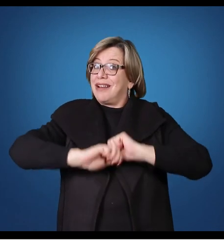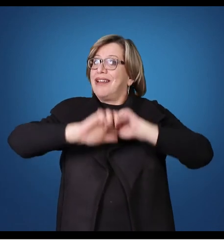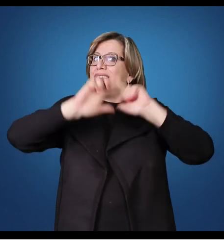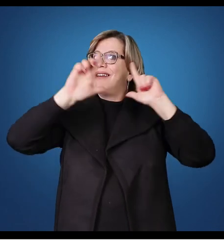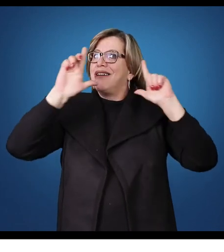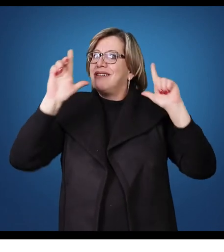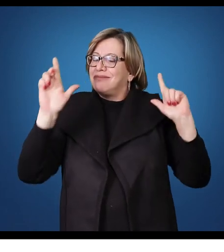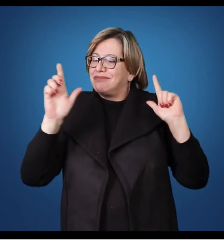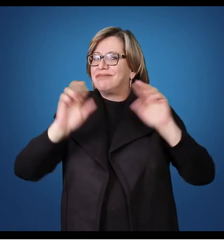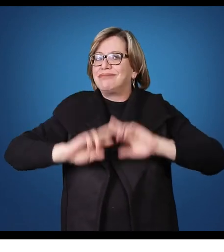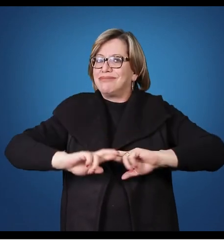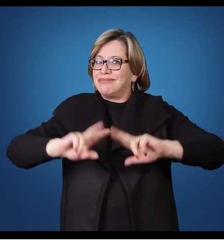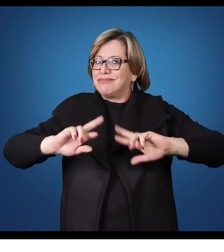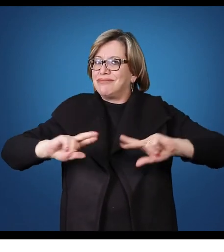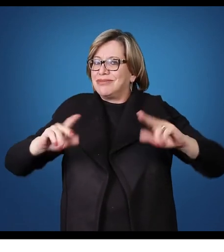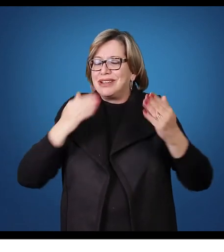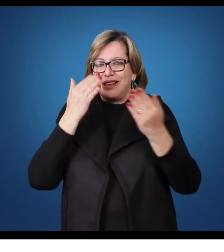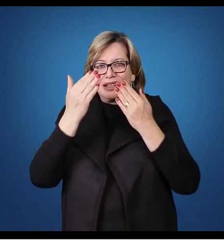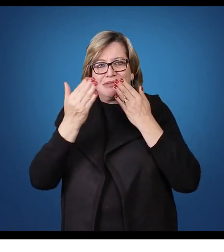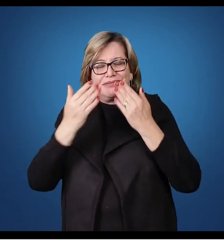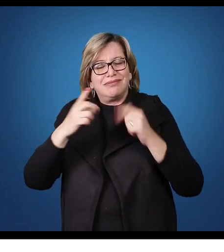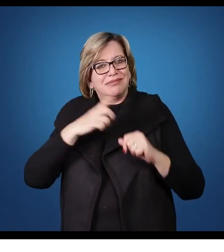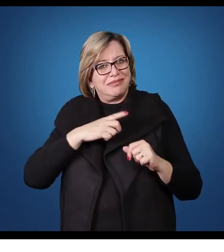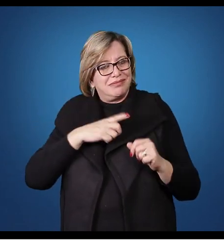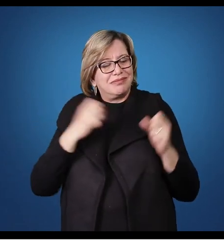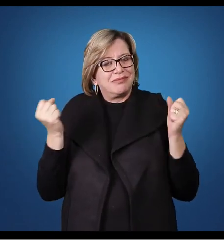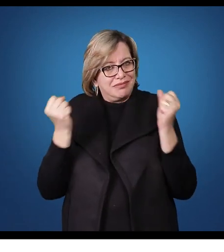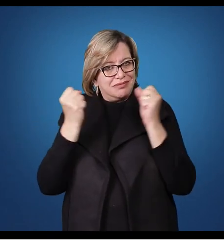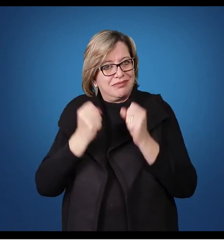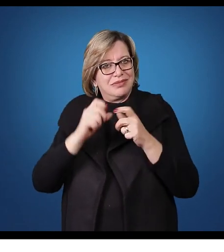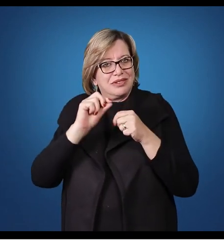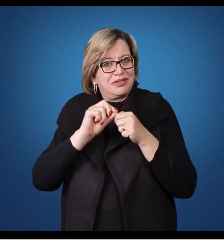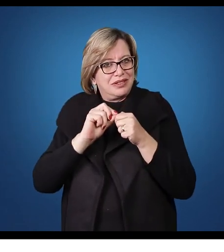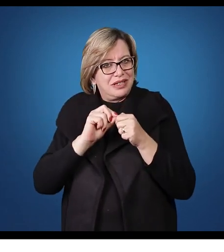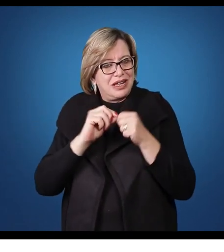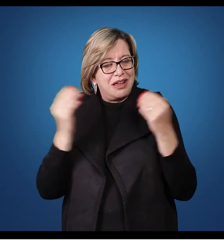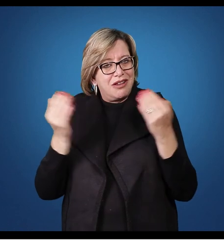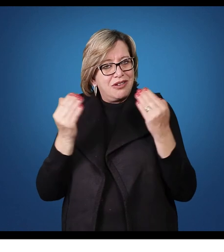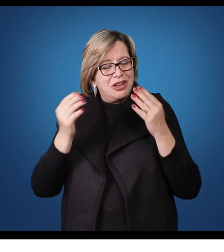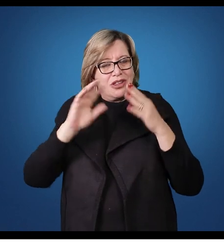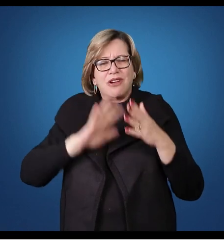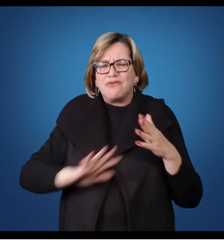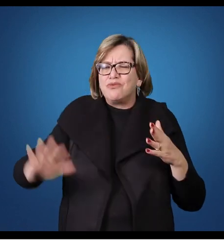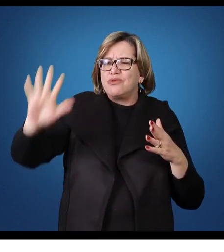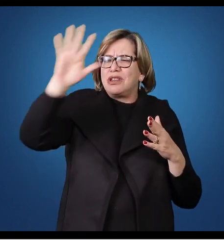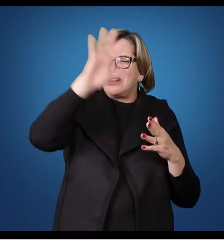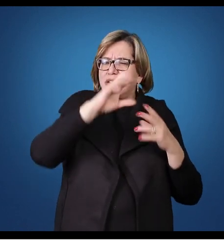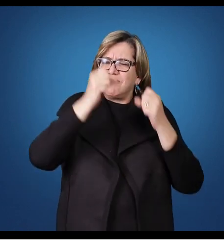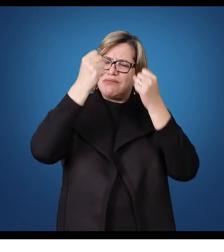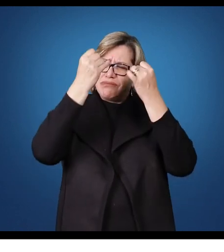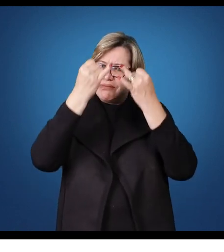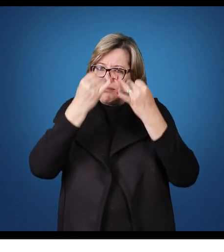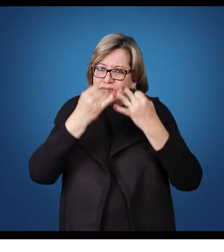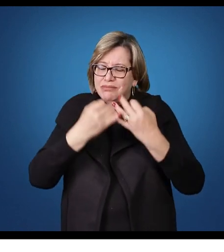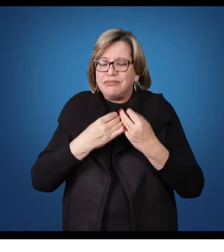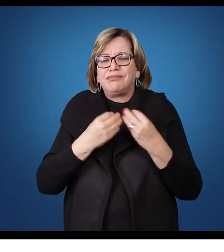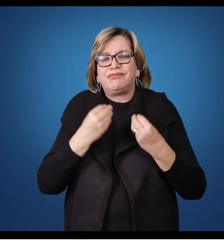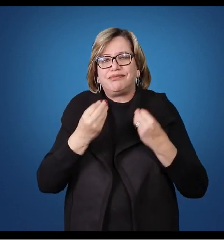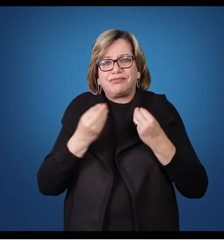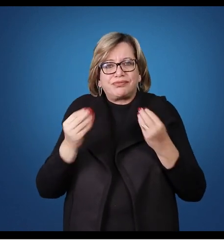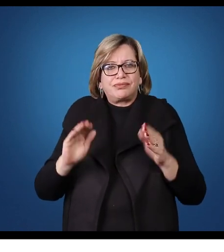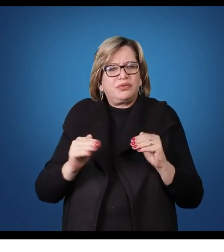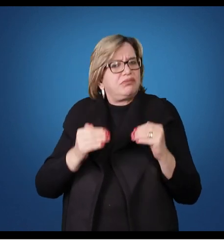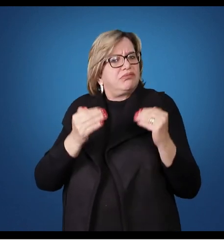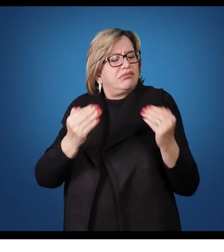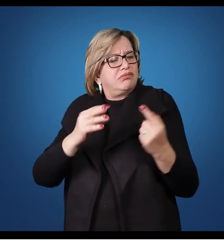Obviamente, diversas são as outras análises que nós podemos fazer. Aqui é apenas um aspecto geral sobre elas, sobre